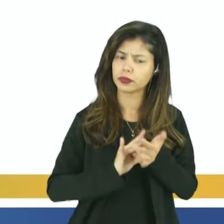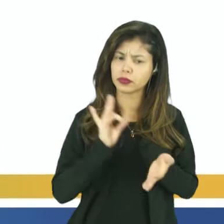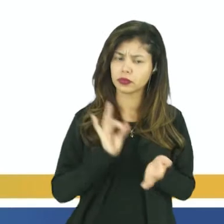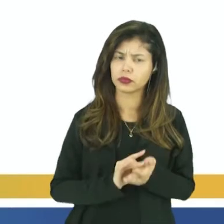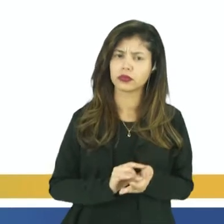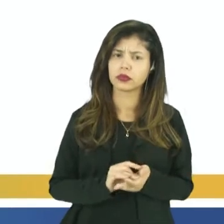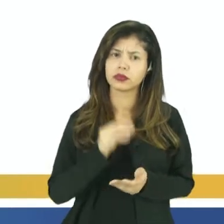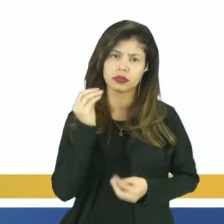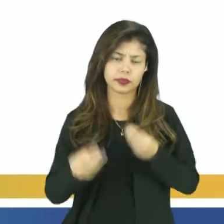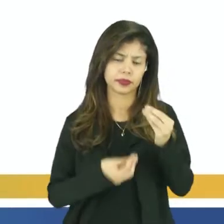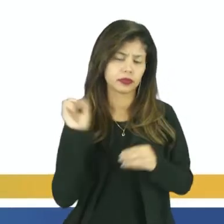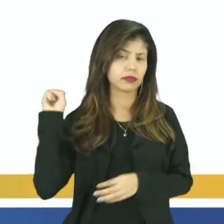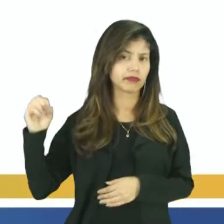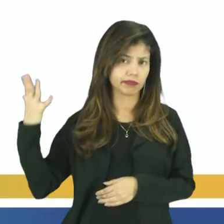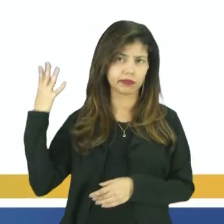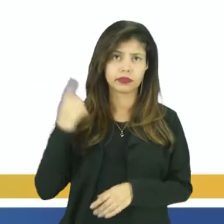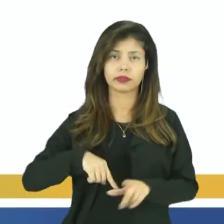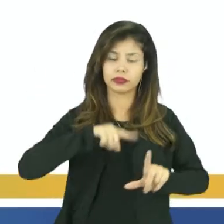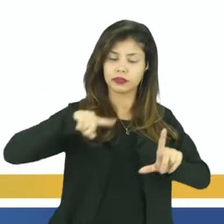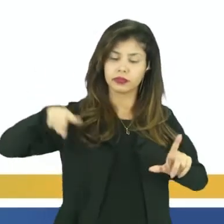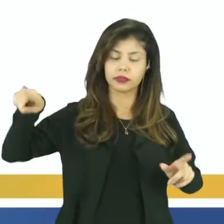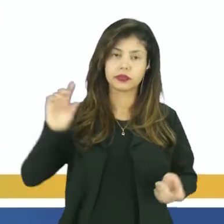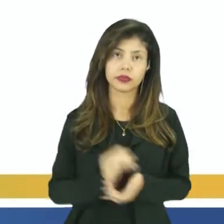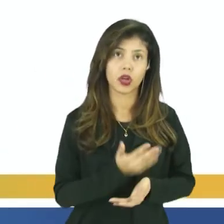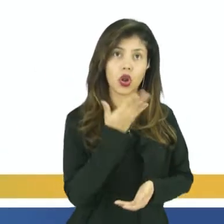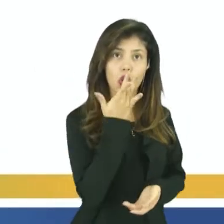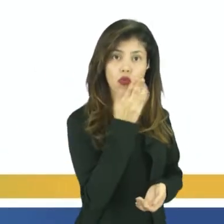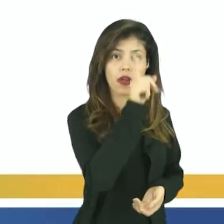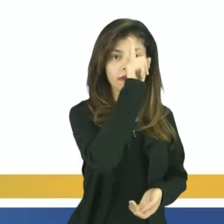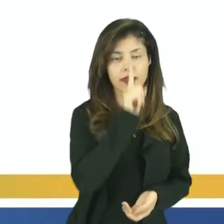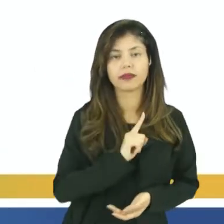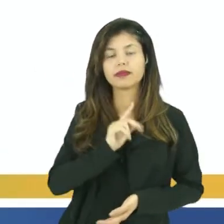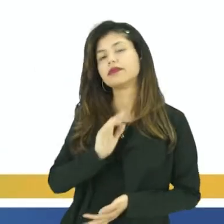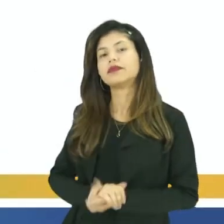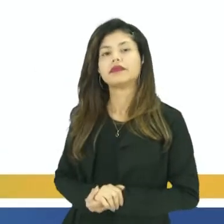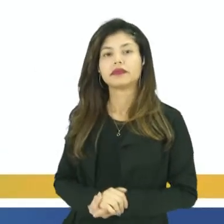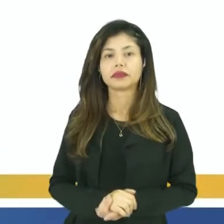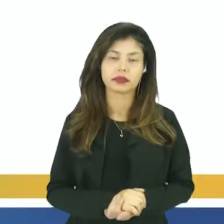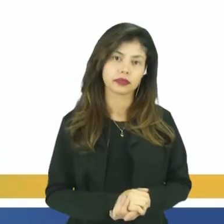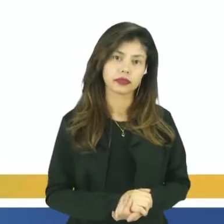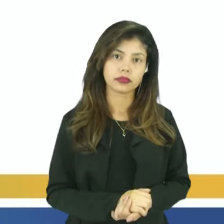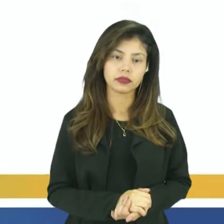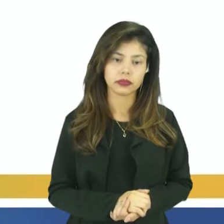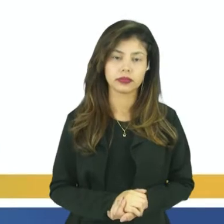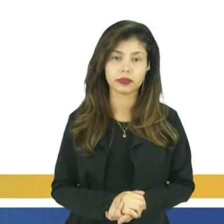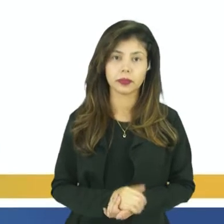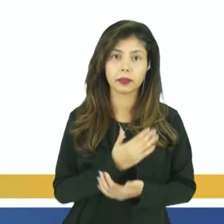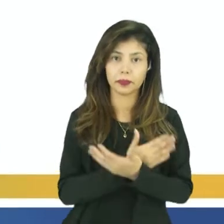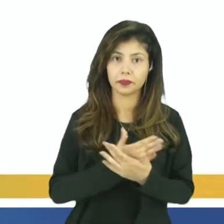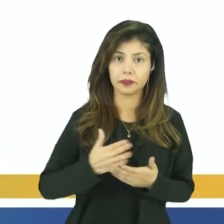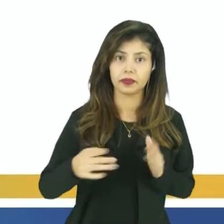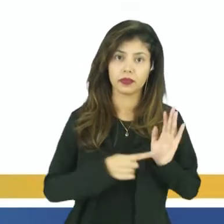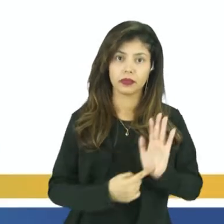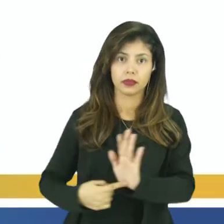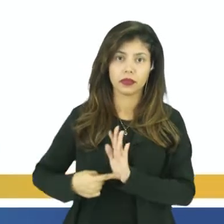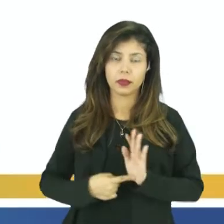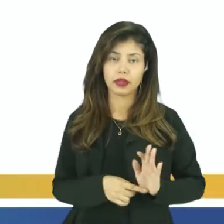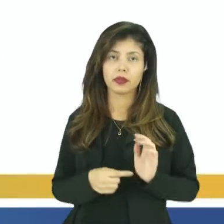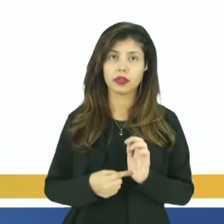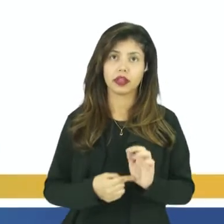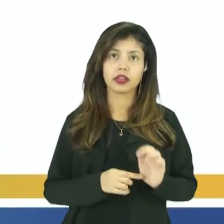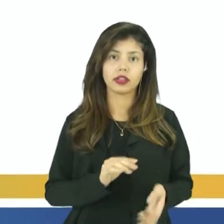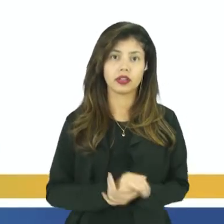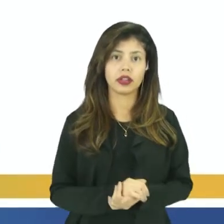acontece com o gráfico de linha de cor amarela, né? ele inicia ali mais ou